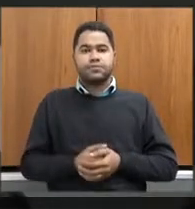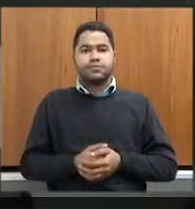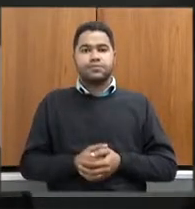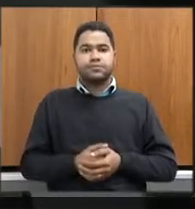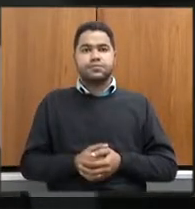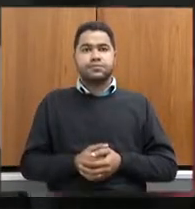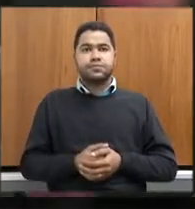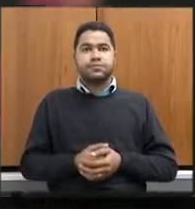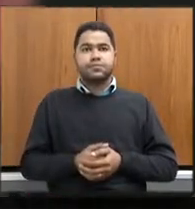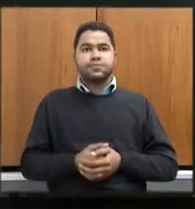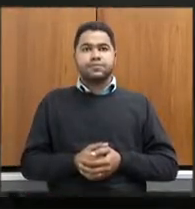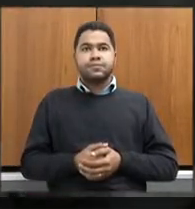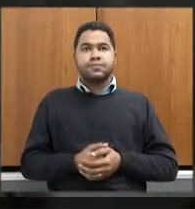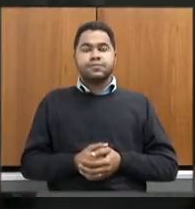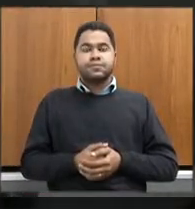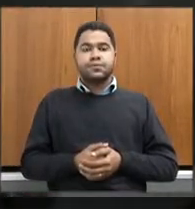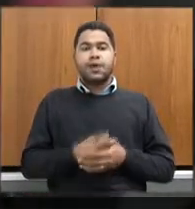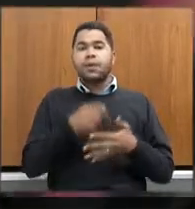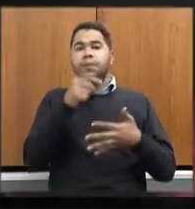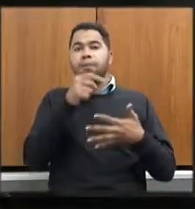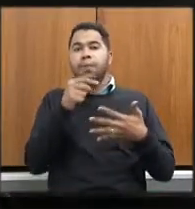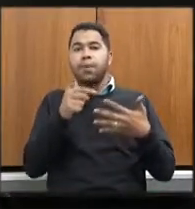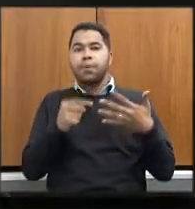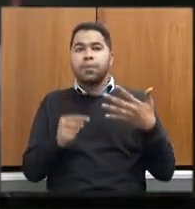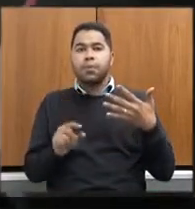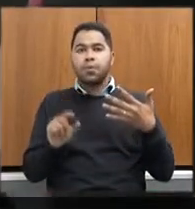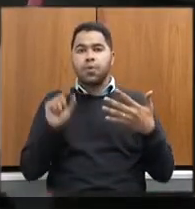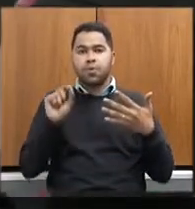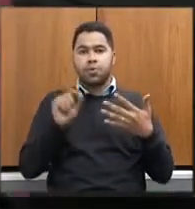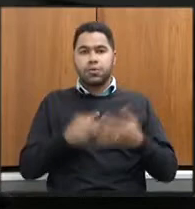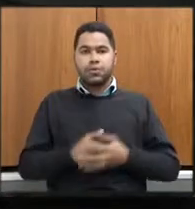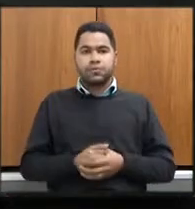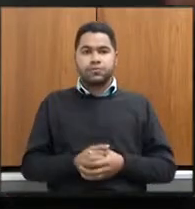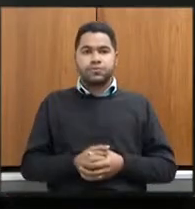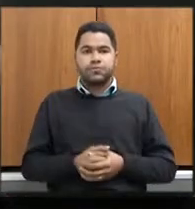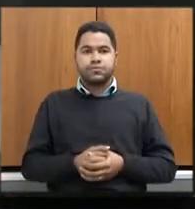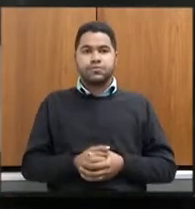O que são os seguintes e